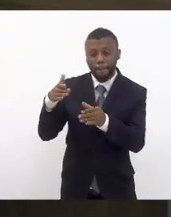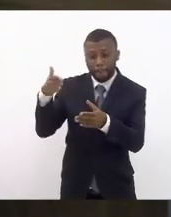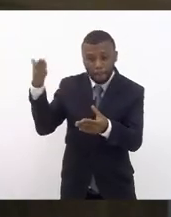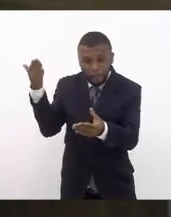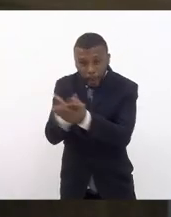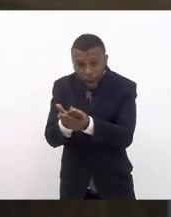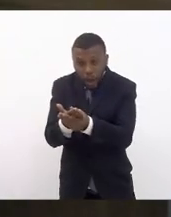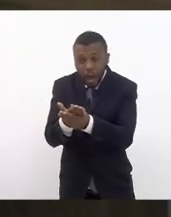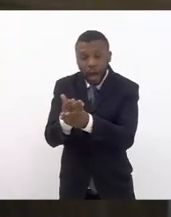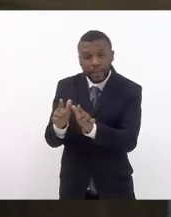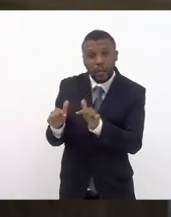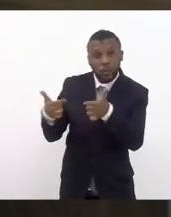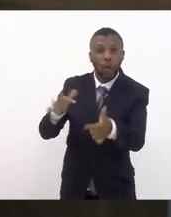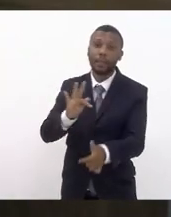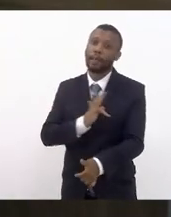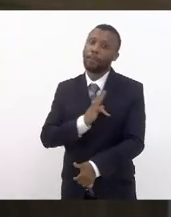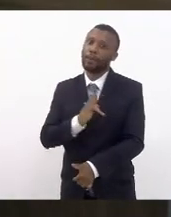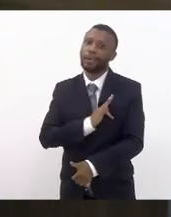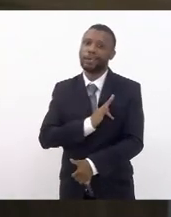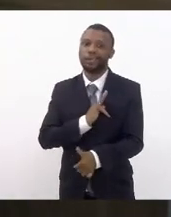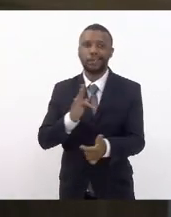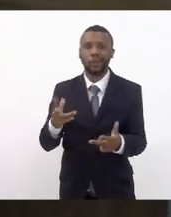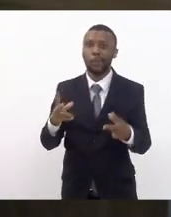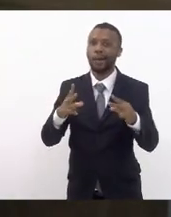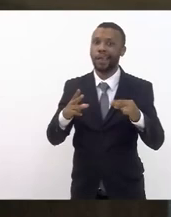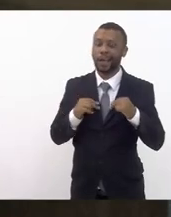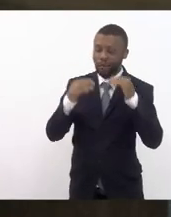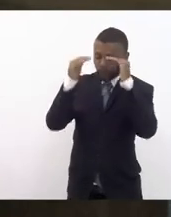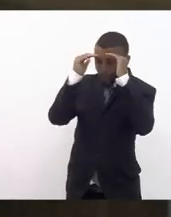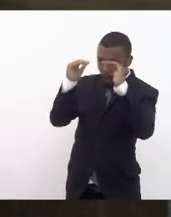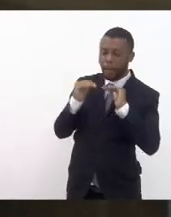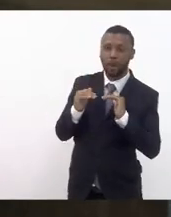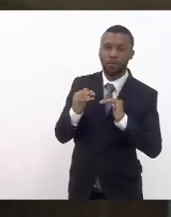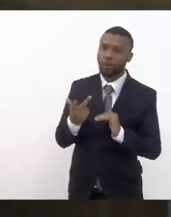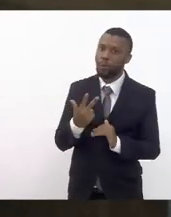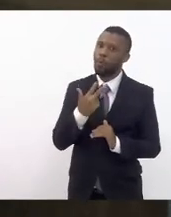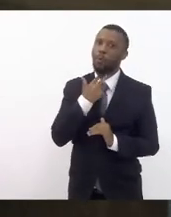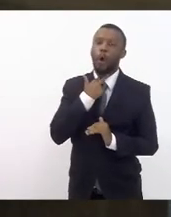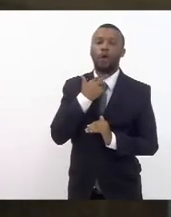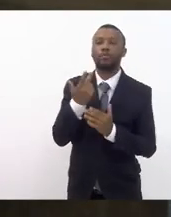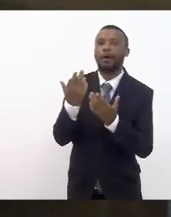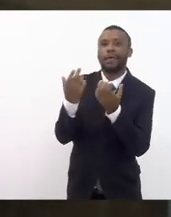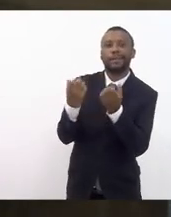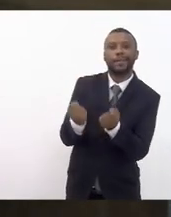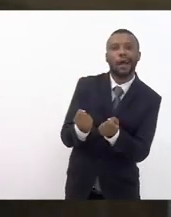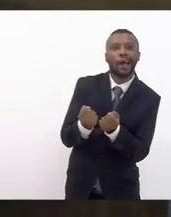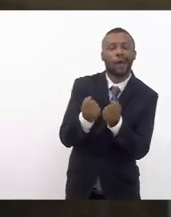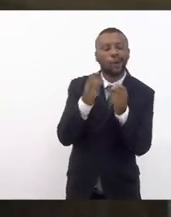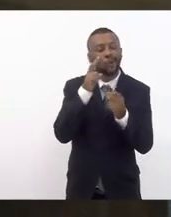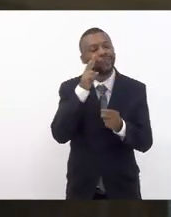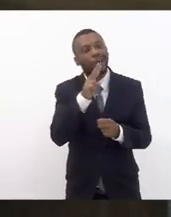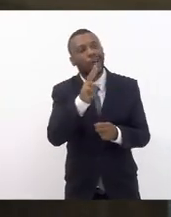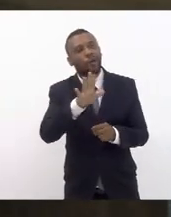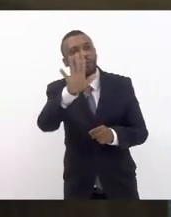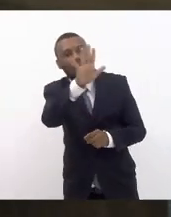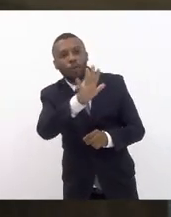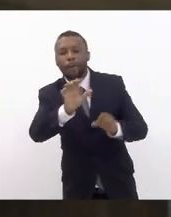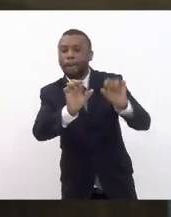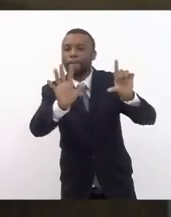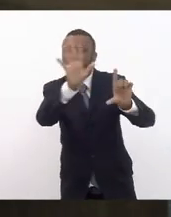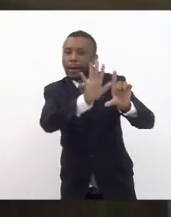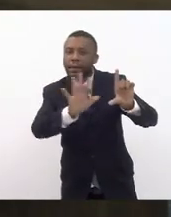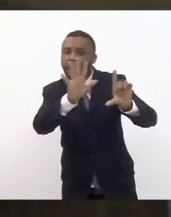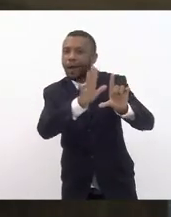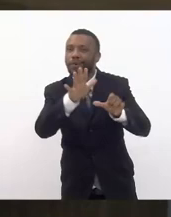o meu respeito. Eu não posso me posicionar do lado quando enxergo um painel de votação em